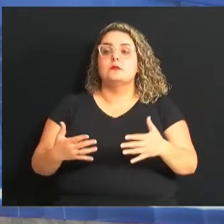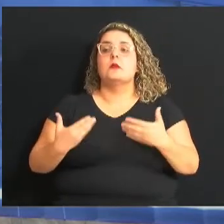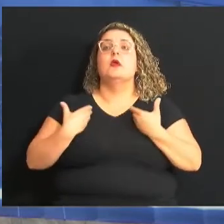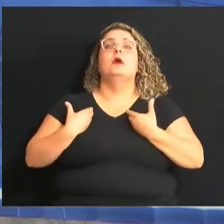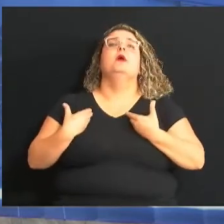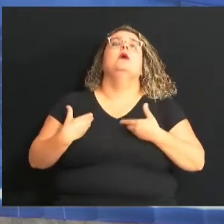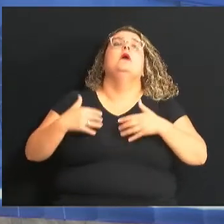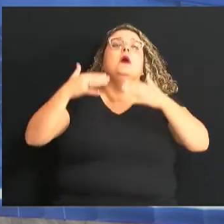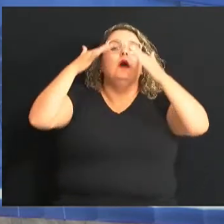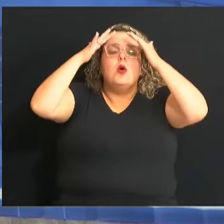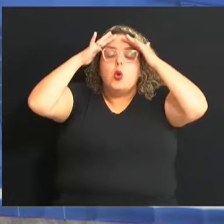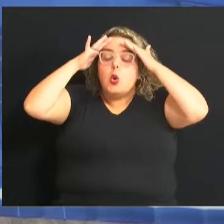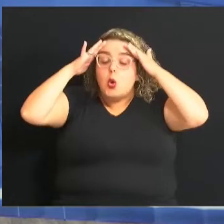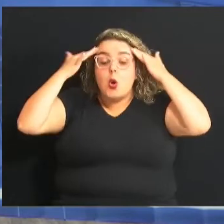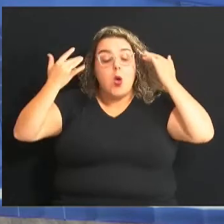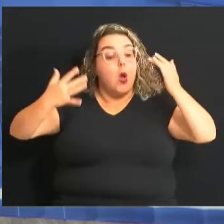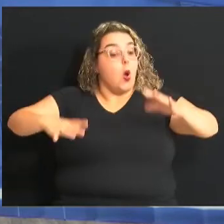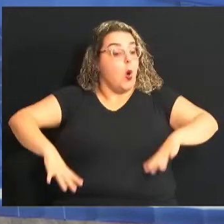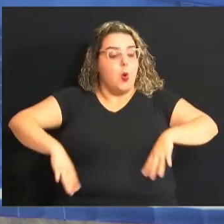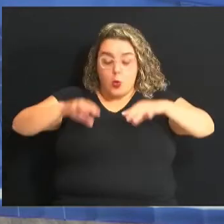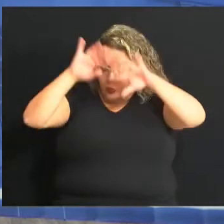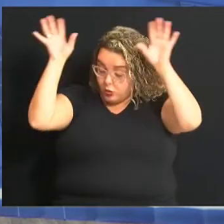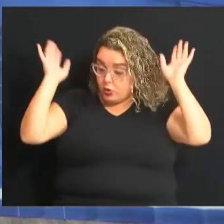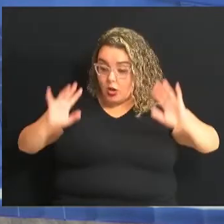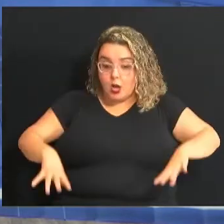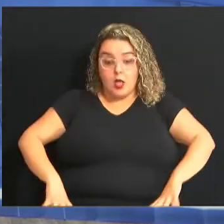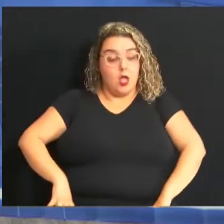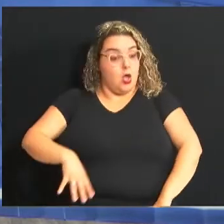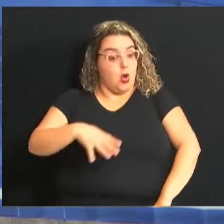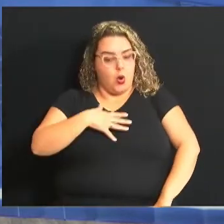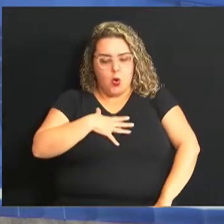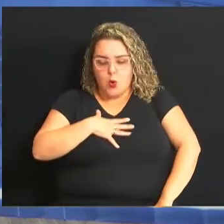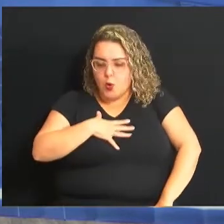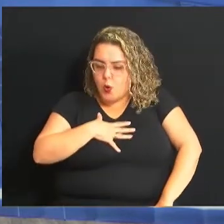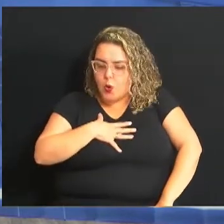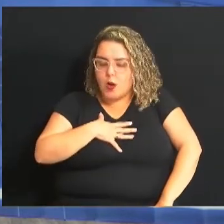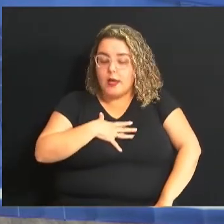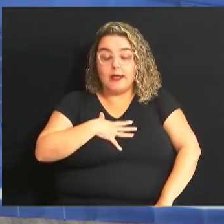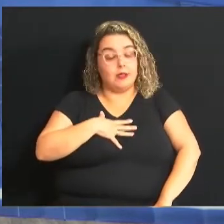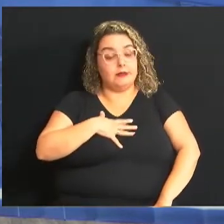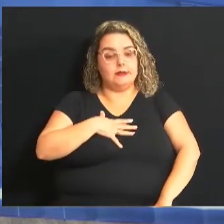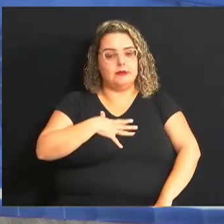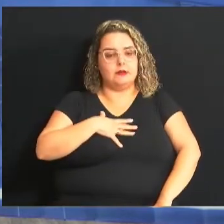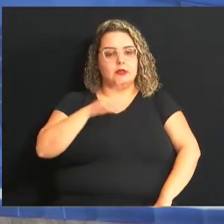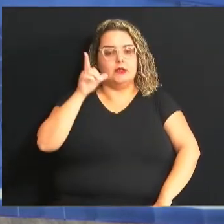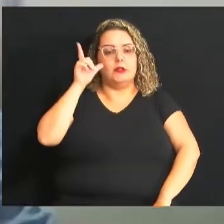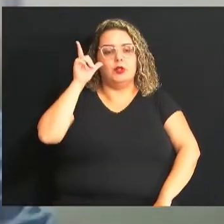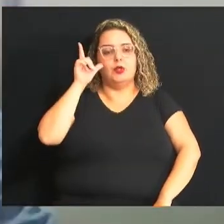cansado, suado, descabelado, a pessoa já sai daquele ambiente se sentindo bem.